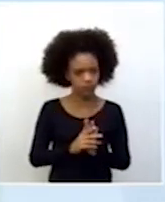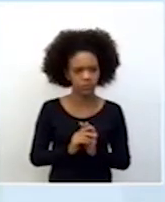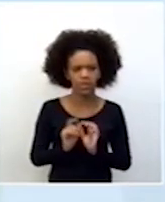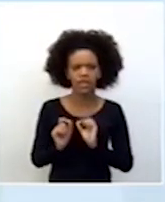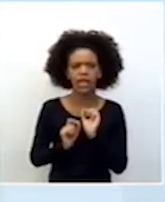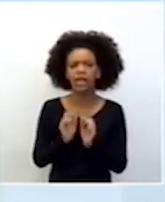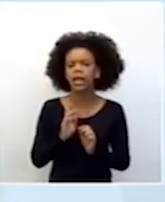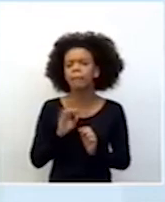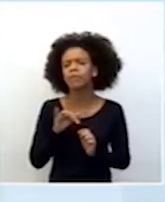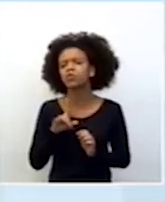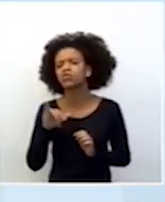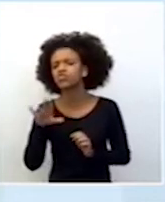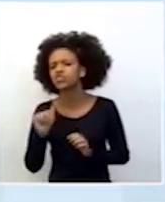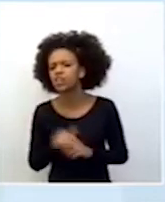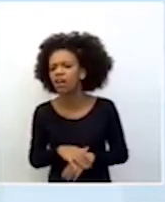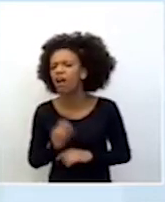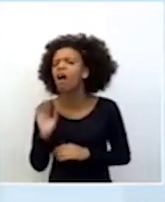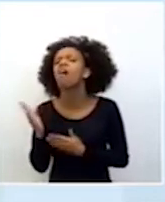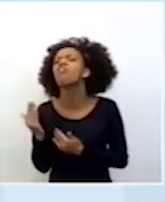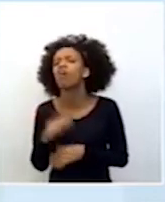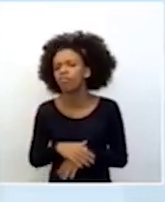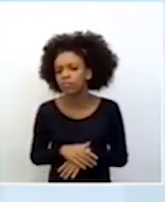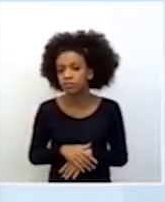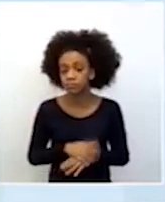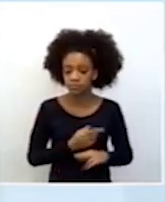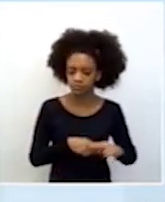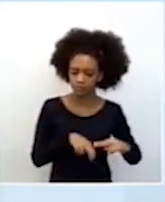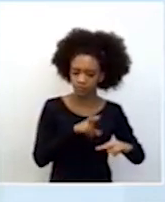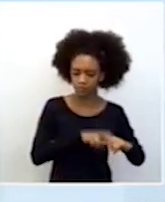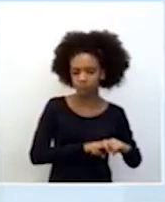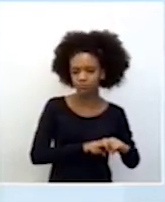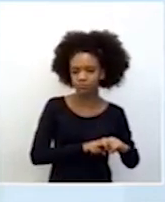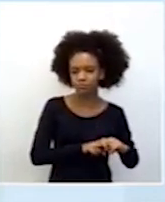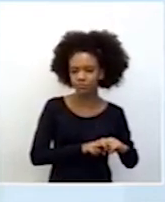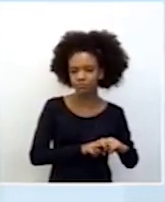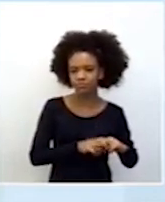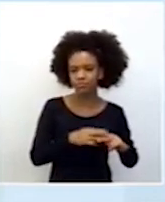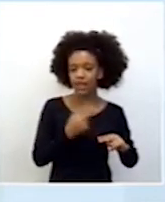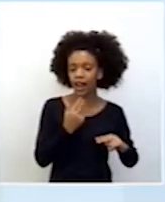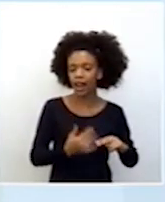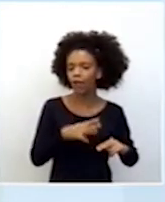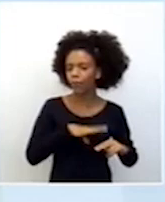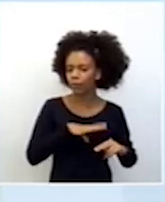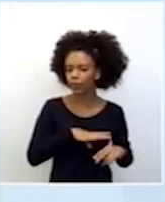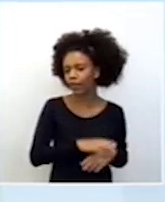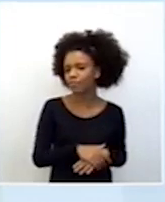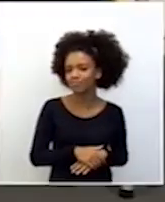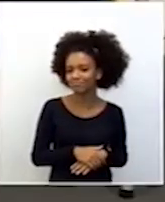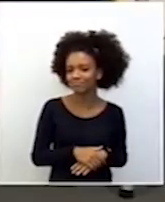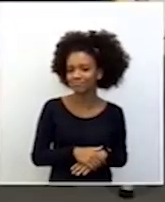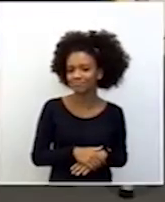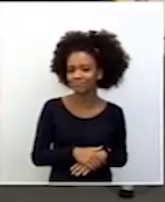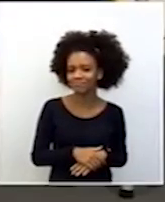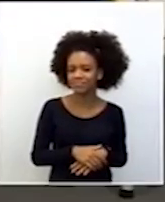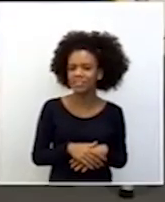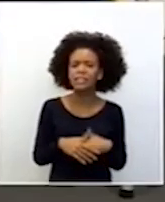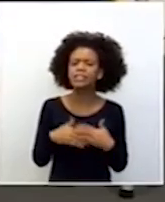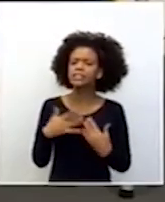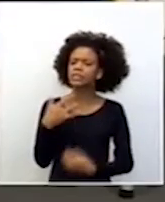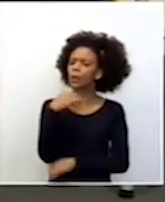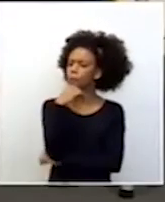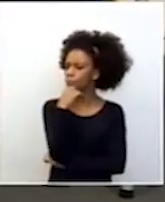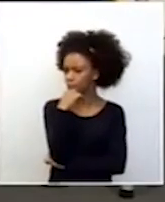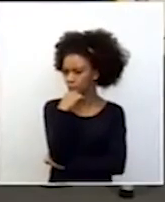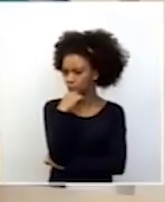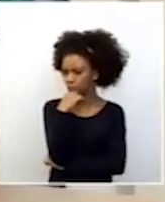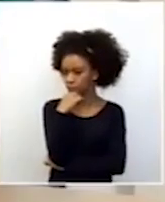rebeldia é essa, jovem? Embaixo, senta aqui. Vamos ter uma aula de língua portuguesa. É verdade. Então,